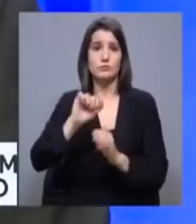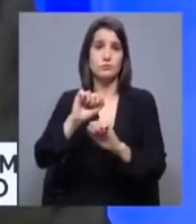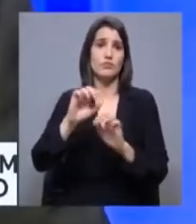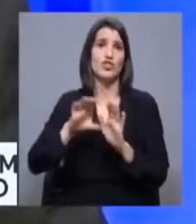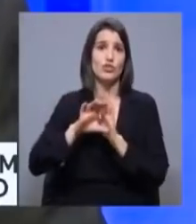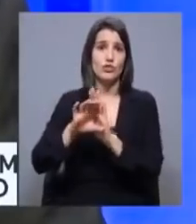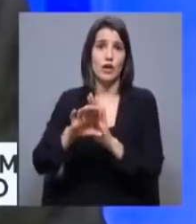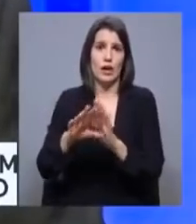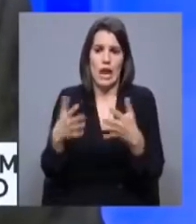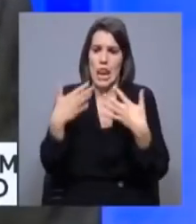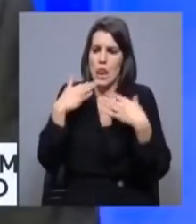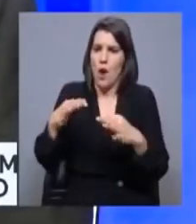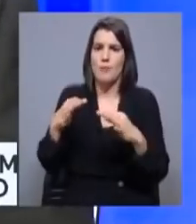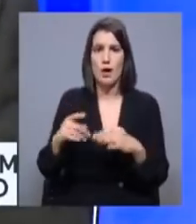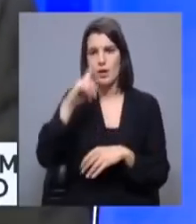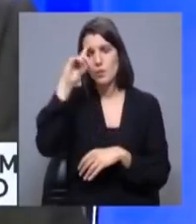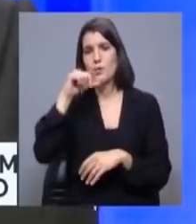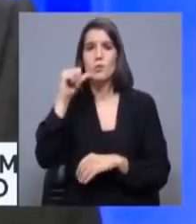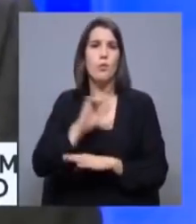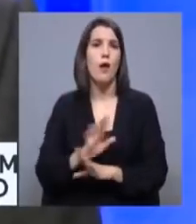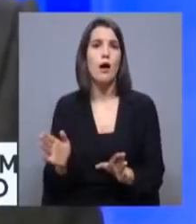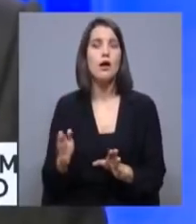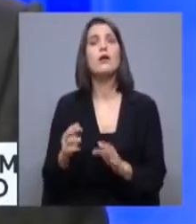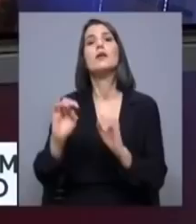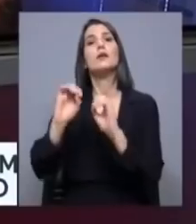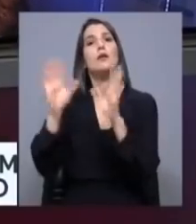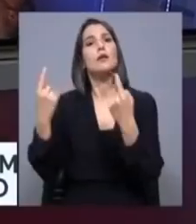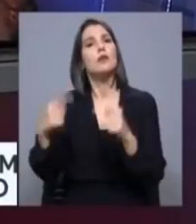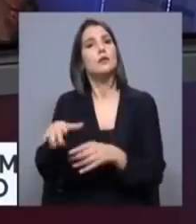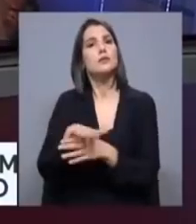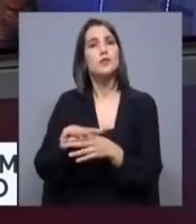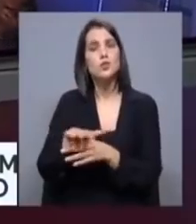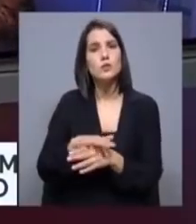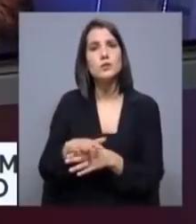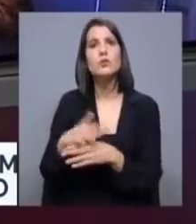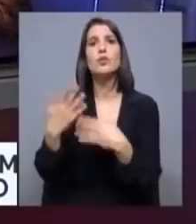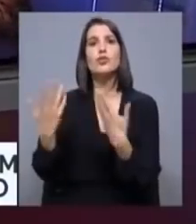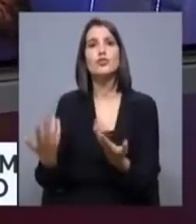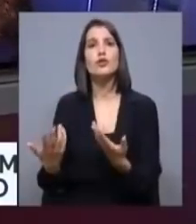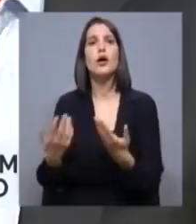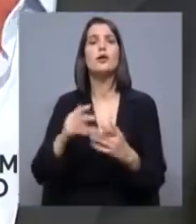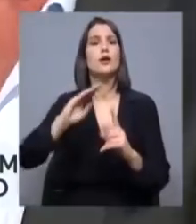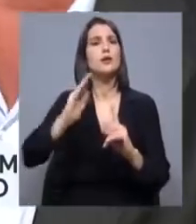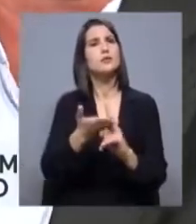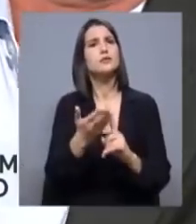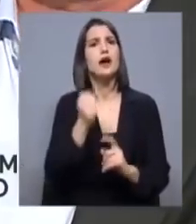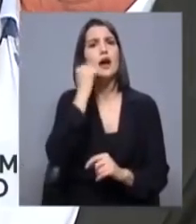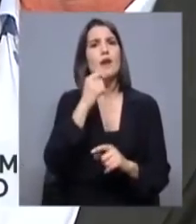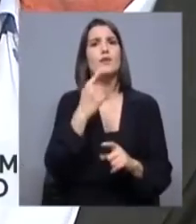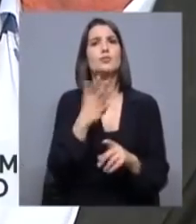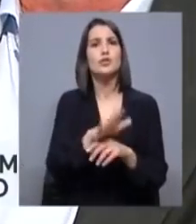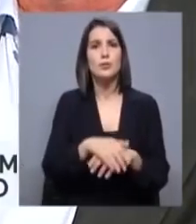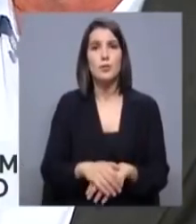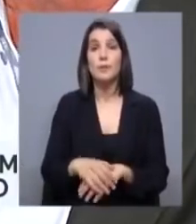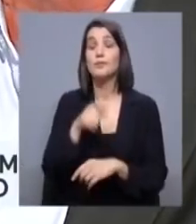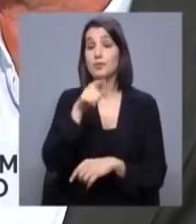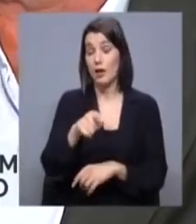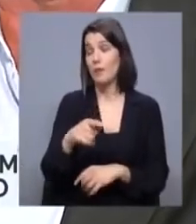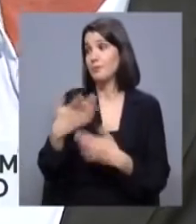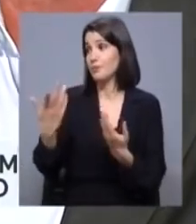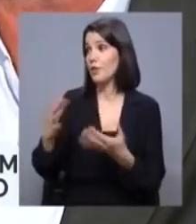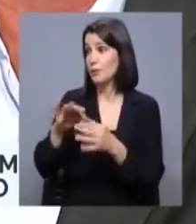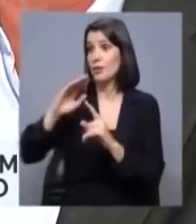posições que não chega tão como normais pode vender evidentemente que as situações pernas mais pessoas individuais mais duras Pois o problema das penas por